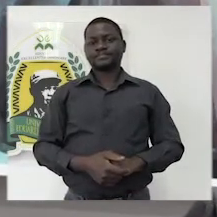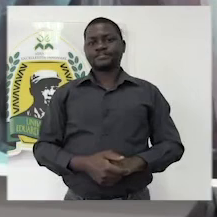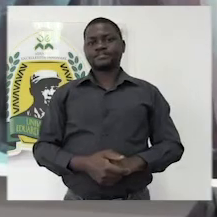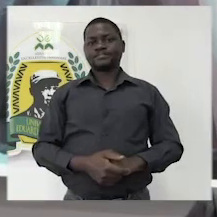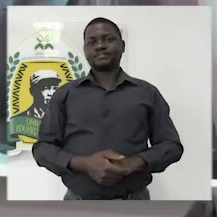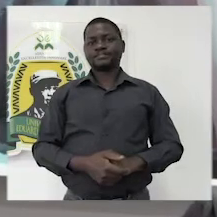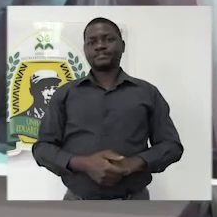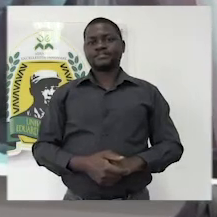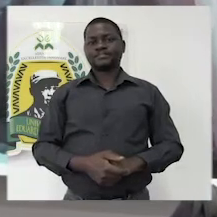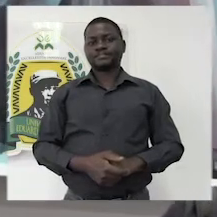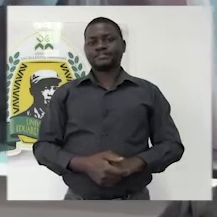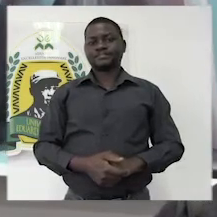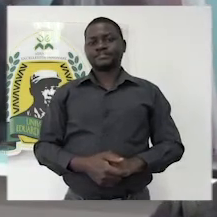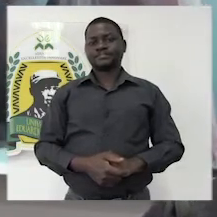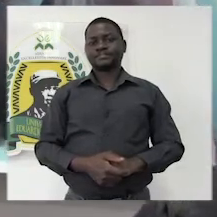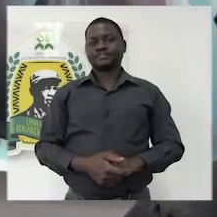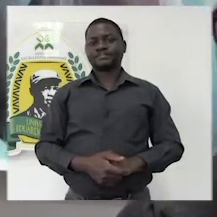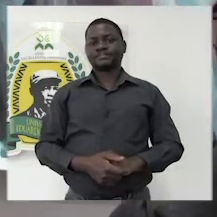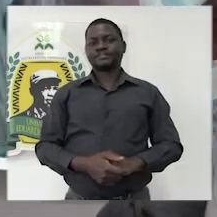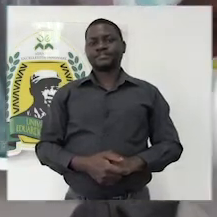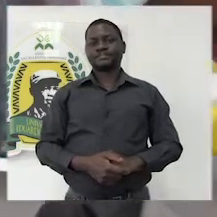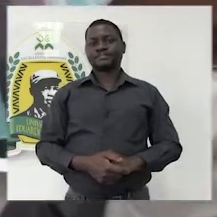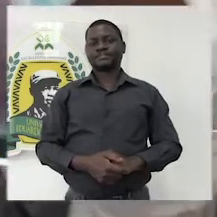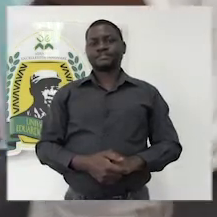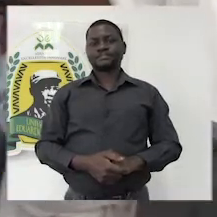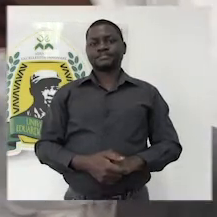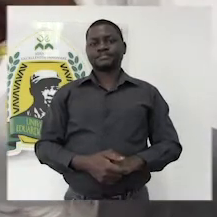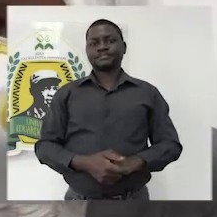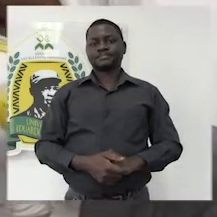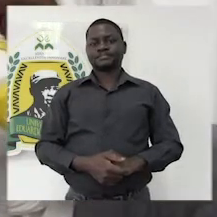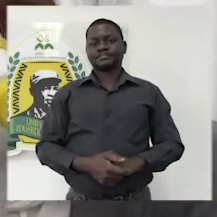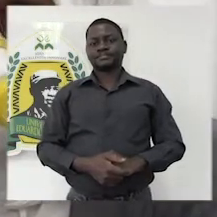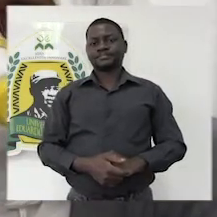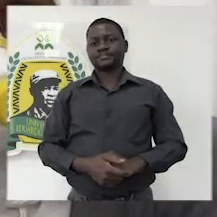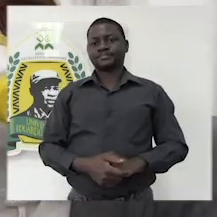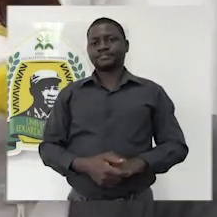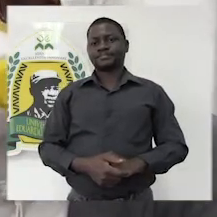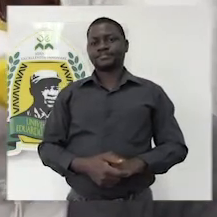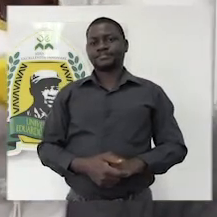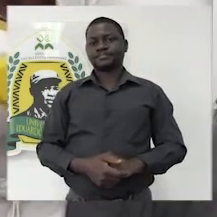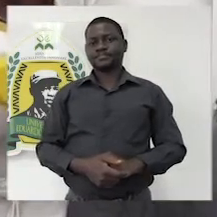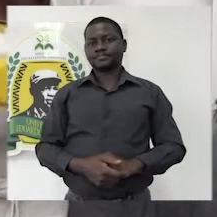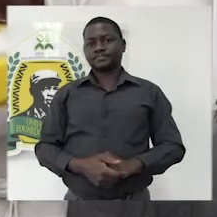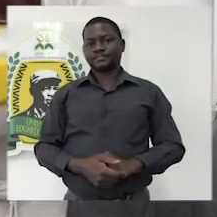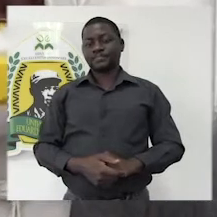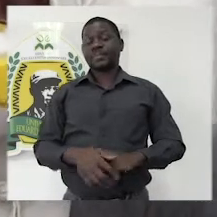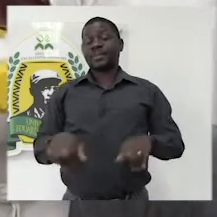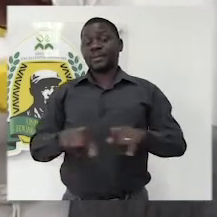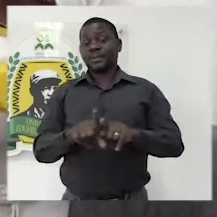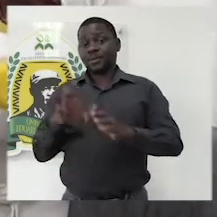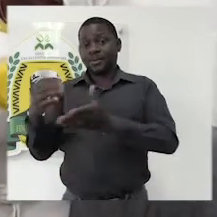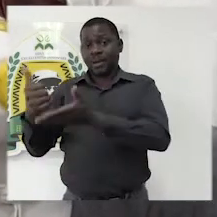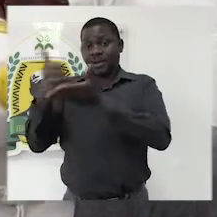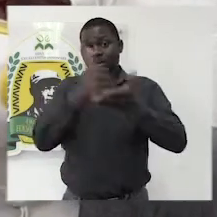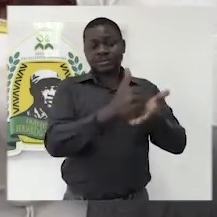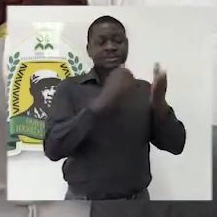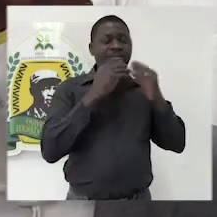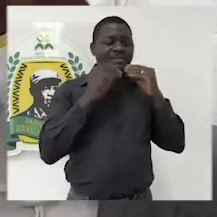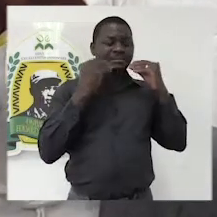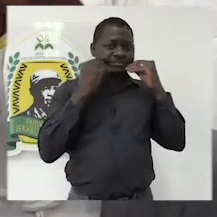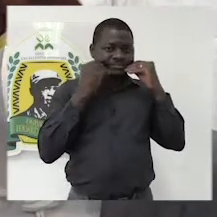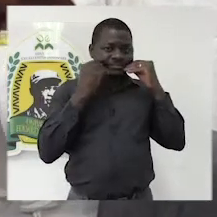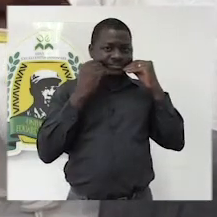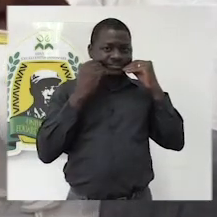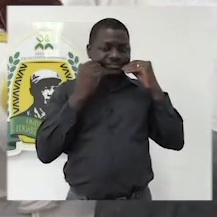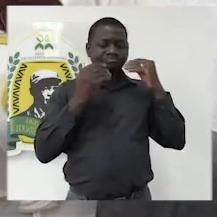için de benzer çalışmalara ufacık da olsa bir destek olması umuduyla bu projeyi harekete geçirdik. E poder ajudar Mozambique né